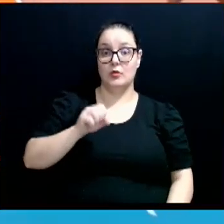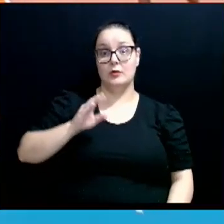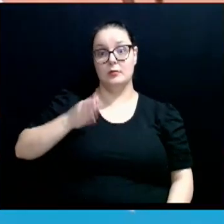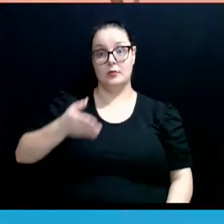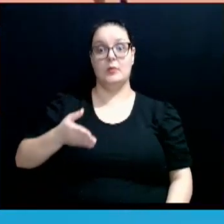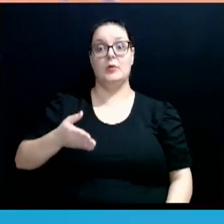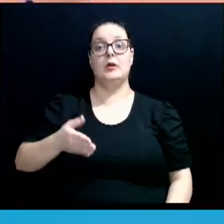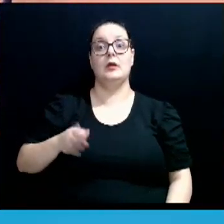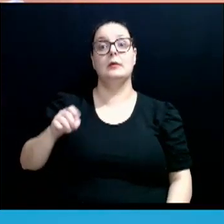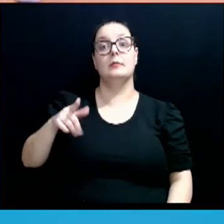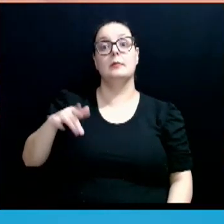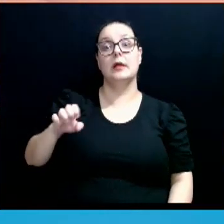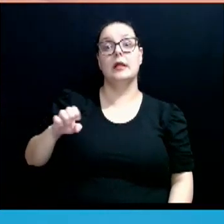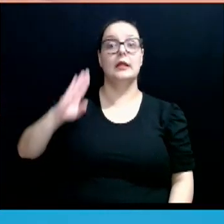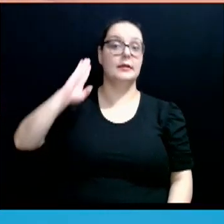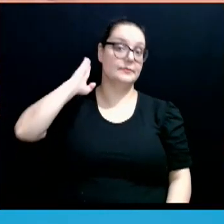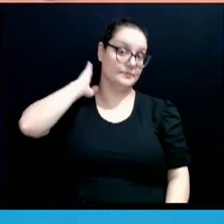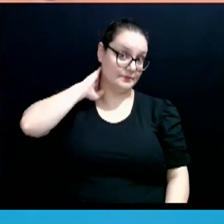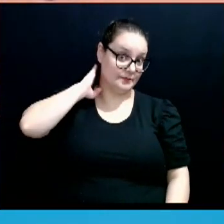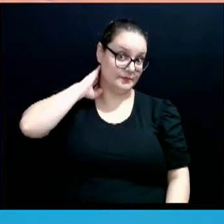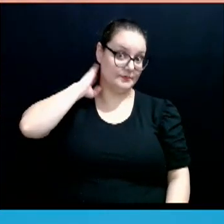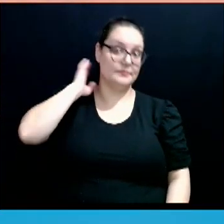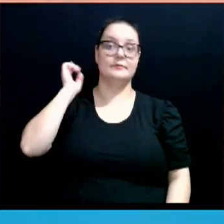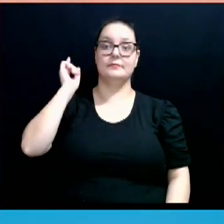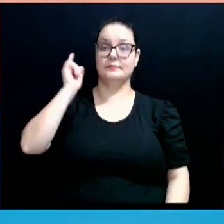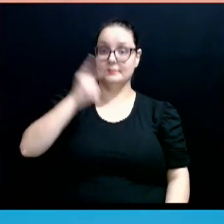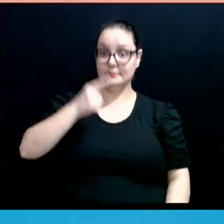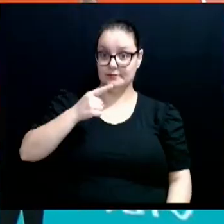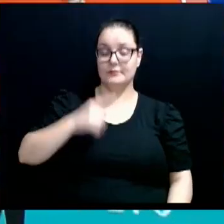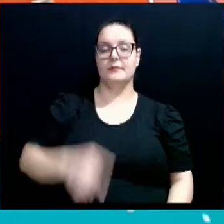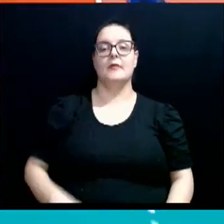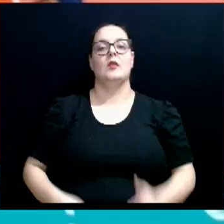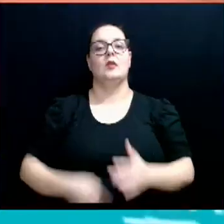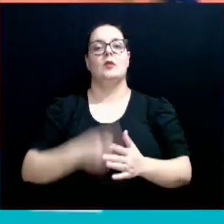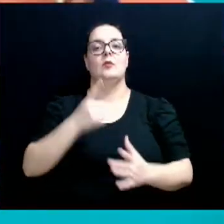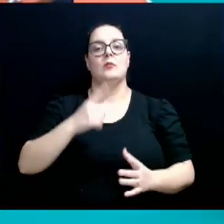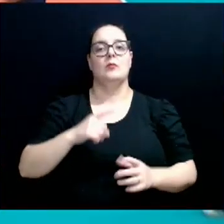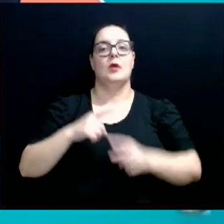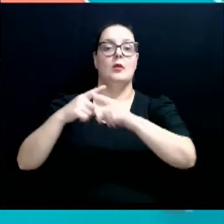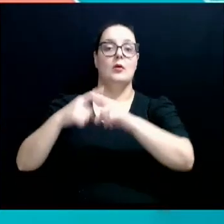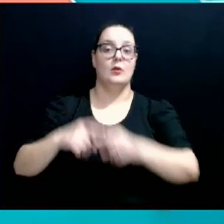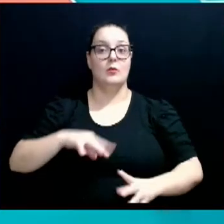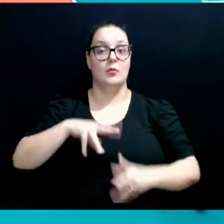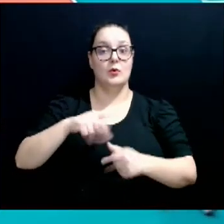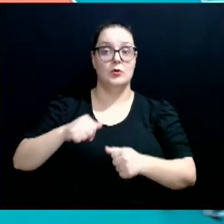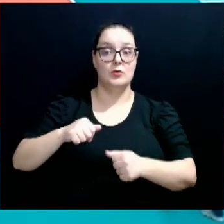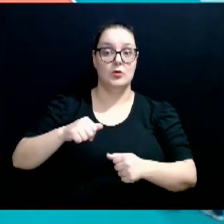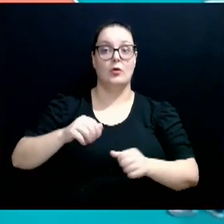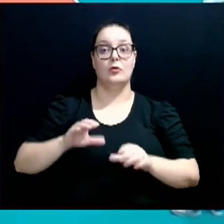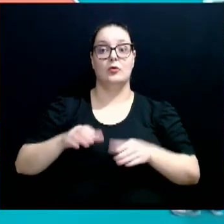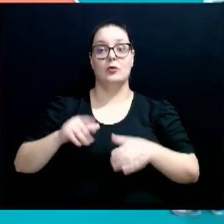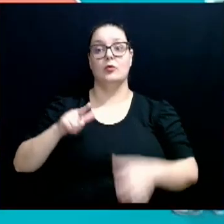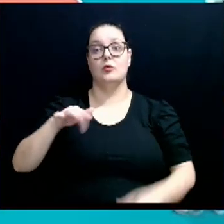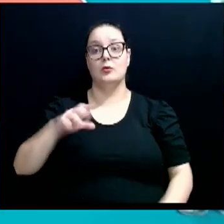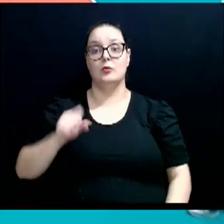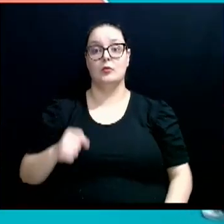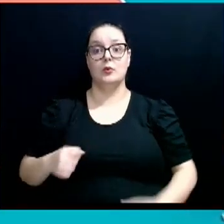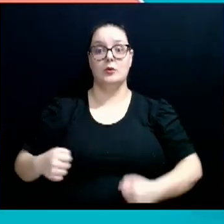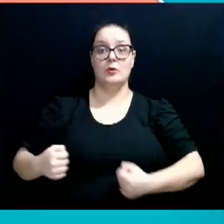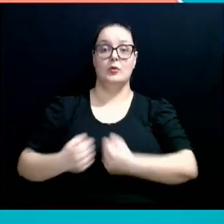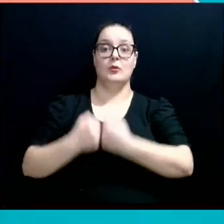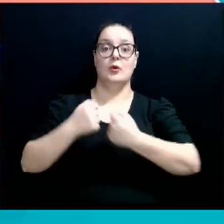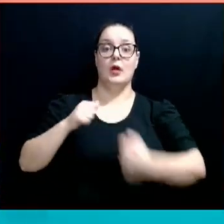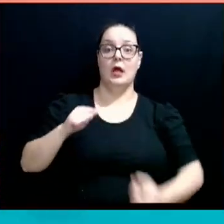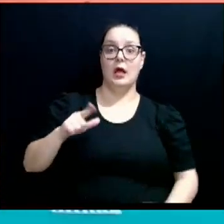Pará, na primeira rodada do Mundial de Clubes. O duelo é contra o Aluron Varta, da